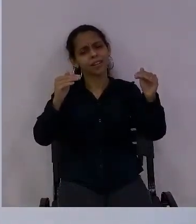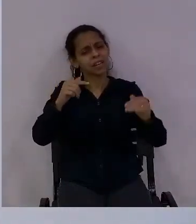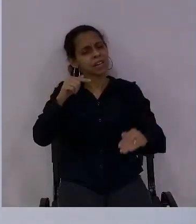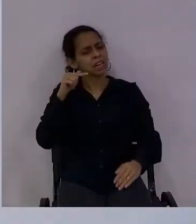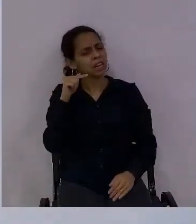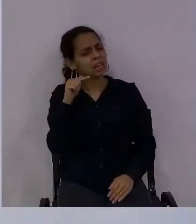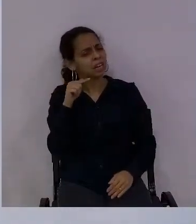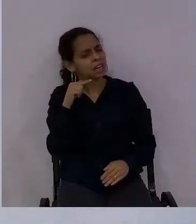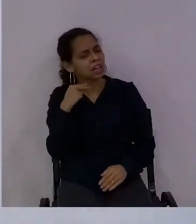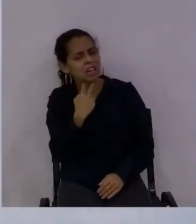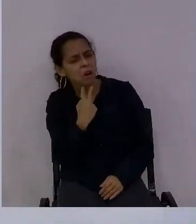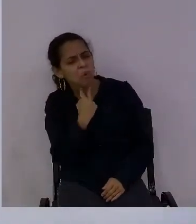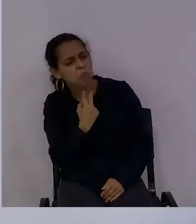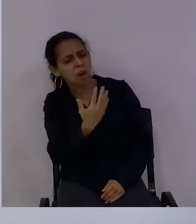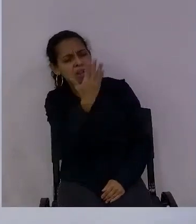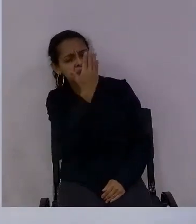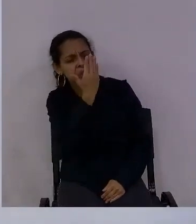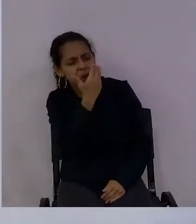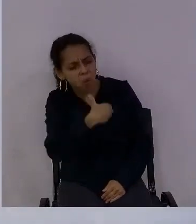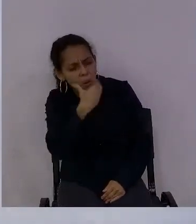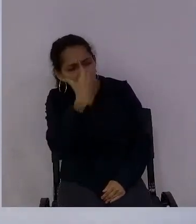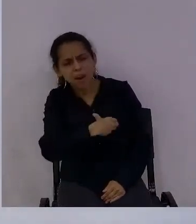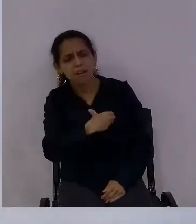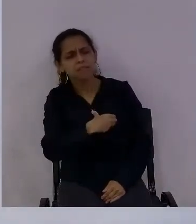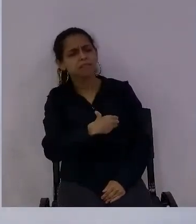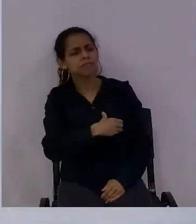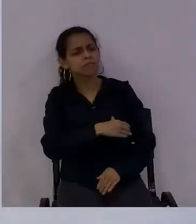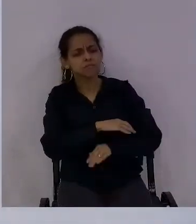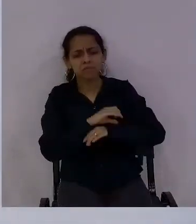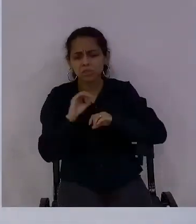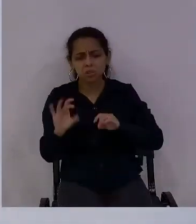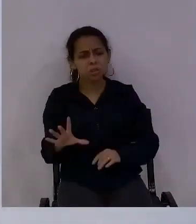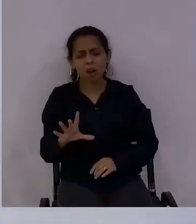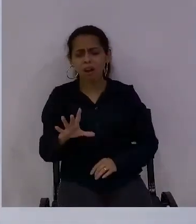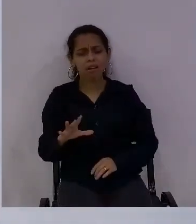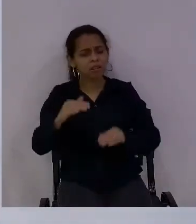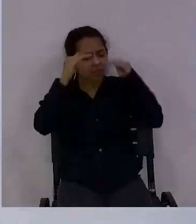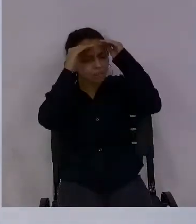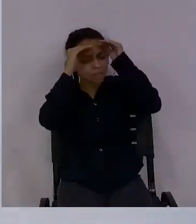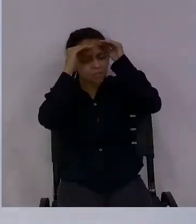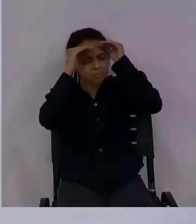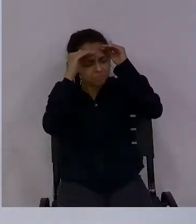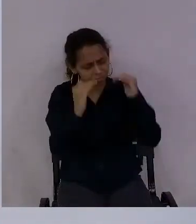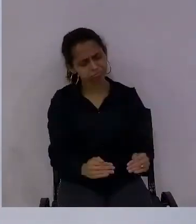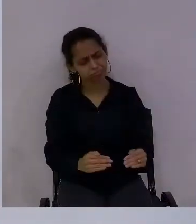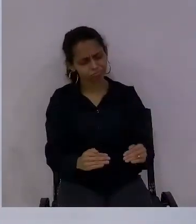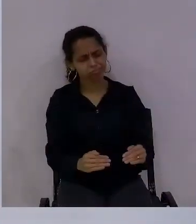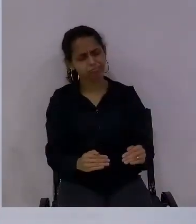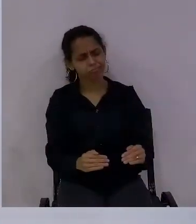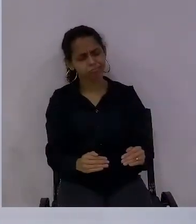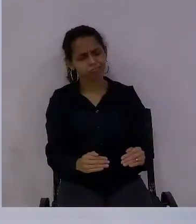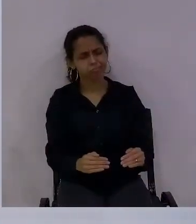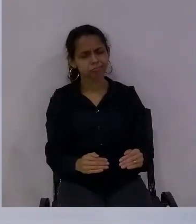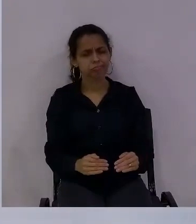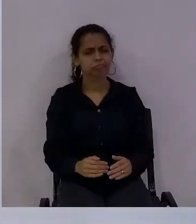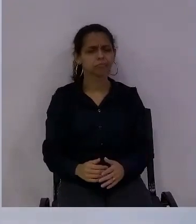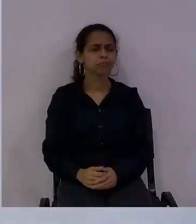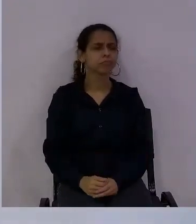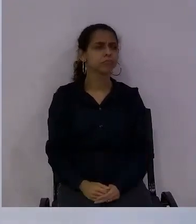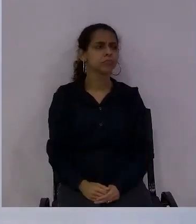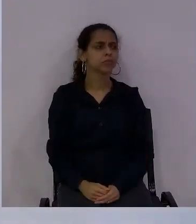uma ordem muito mais simples, objetiva, clara, direta, não coma do fruto, obedeça, mas ele não cumpriu.